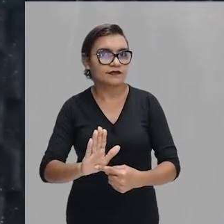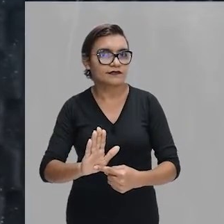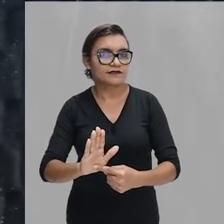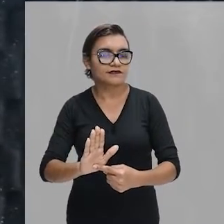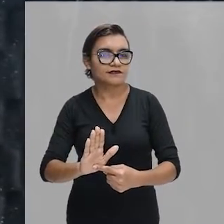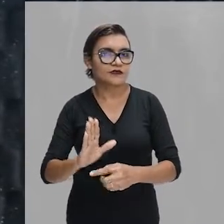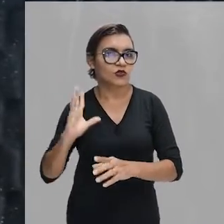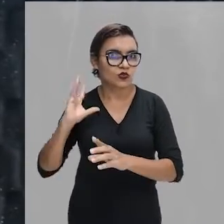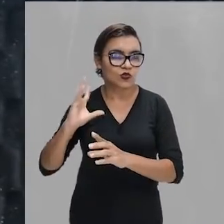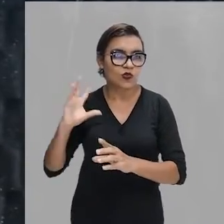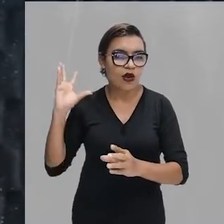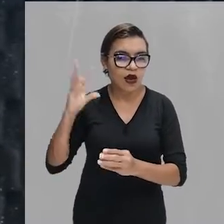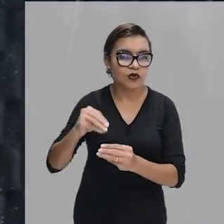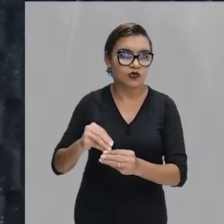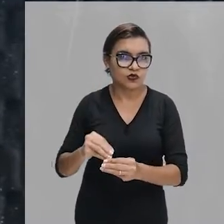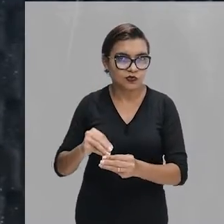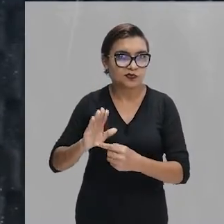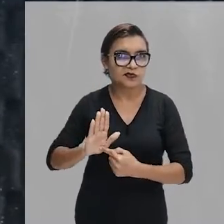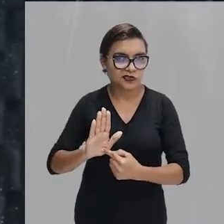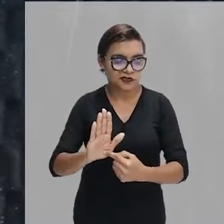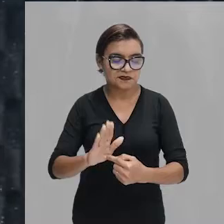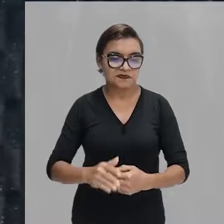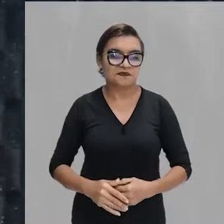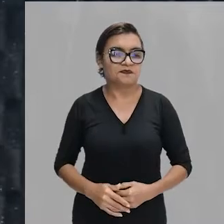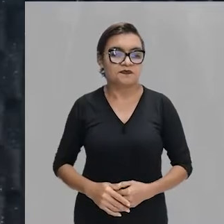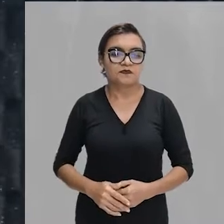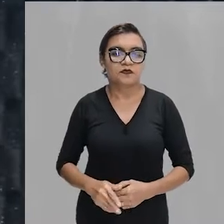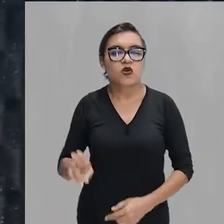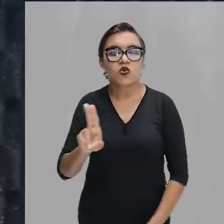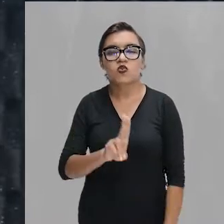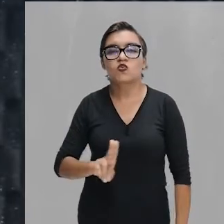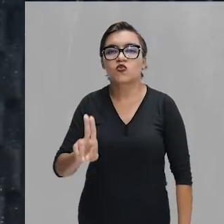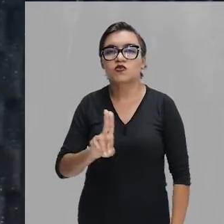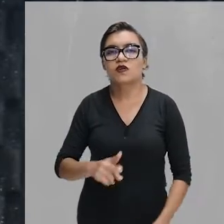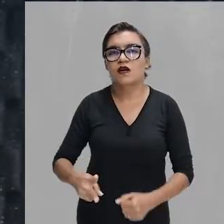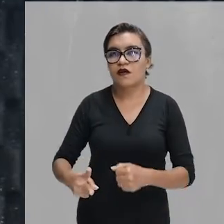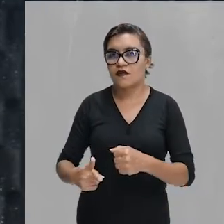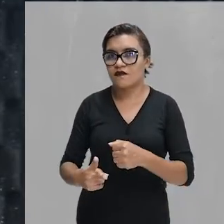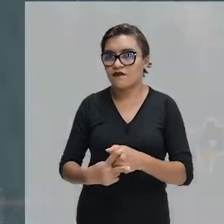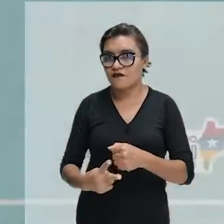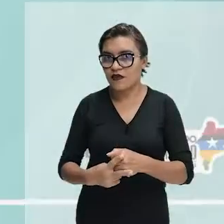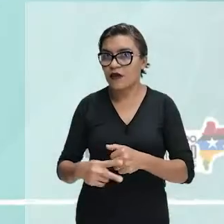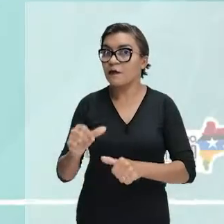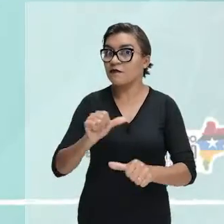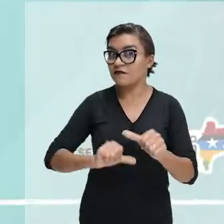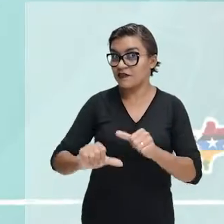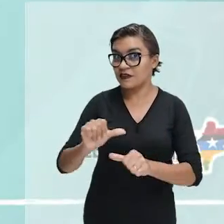apanhado para vocês, tá? Então, vamos usar os verbos reflexivos